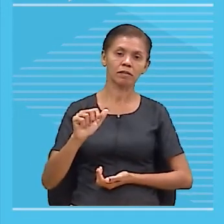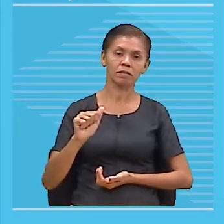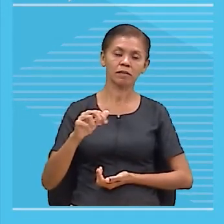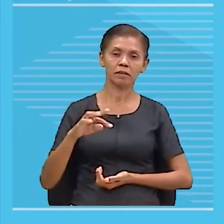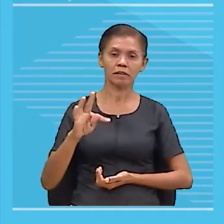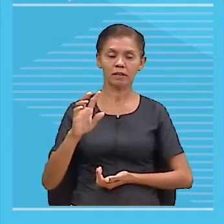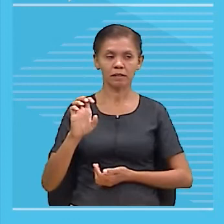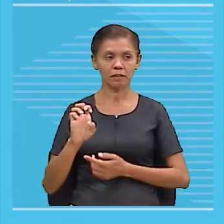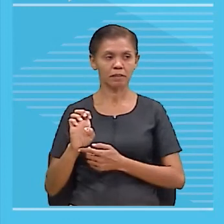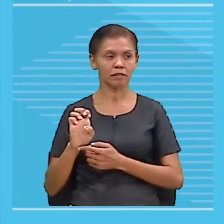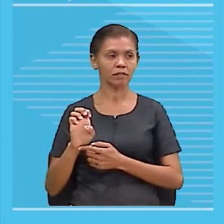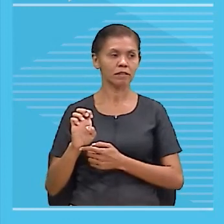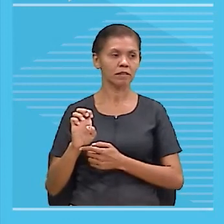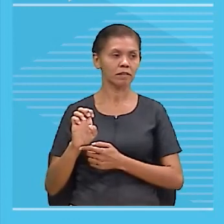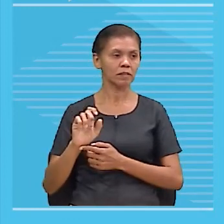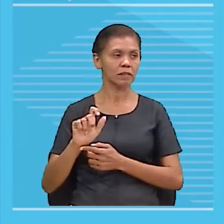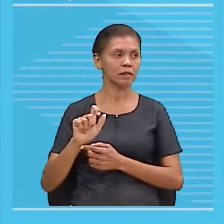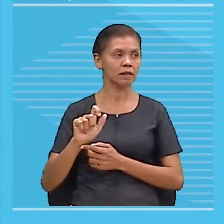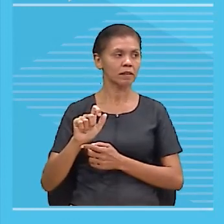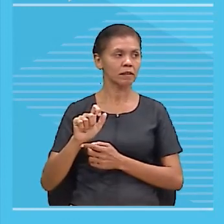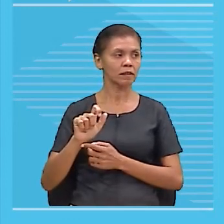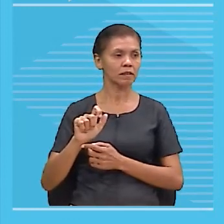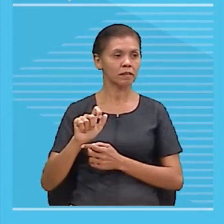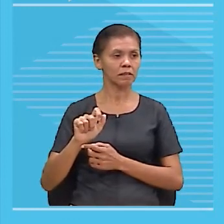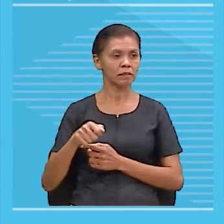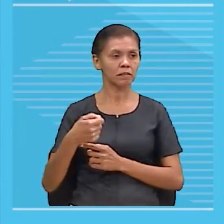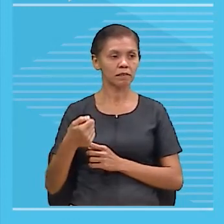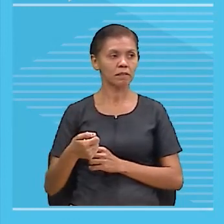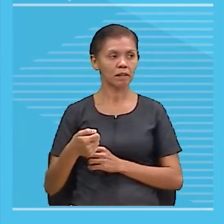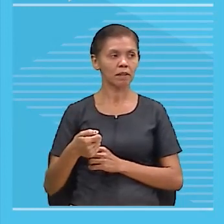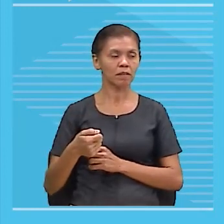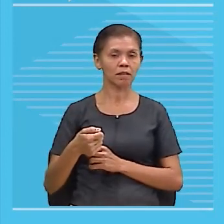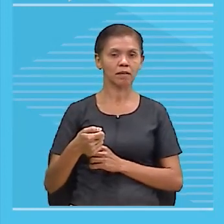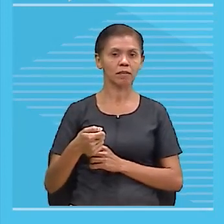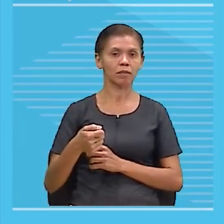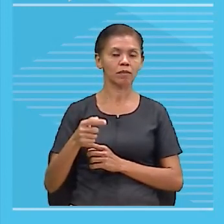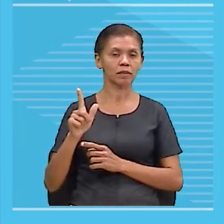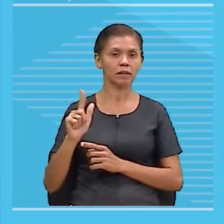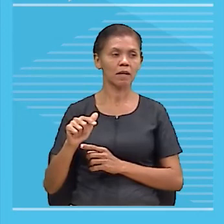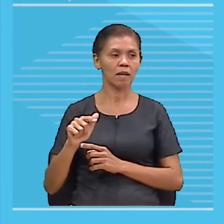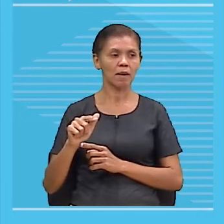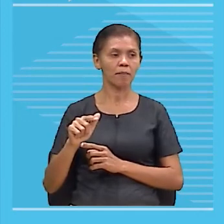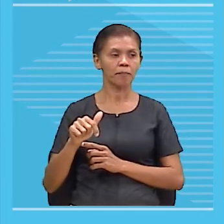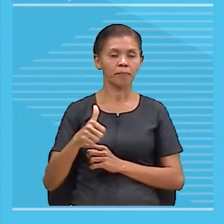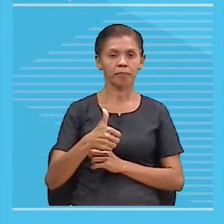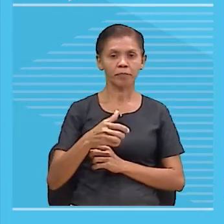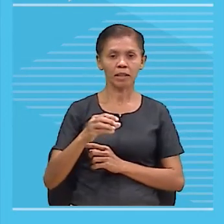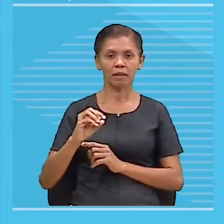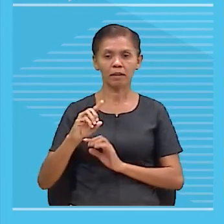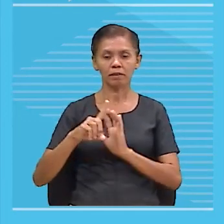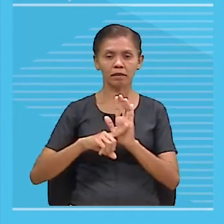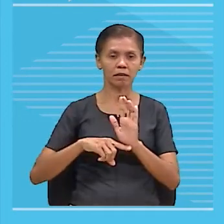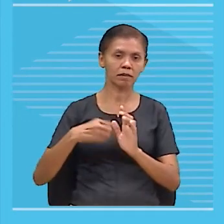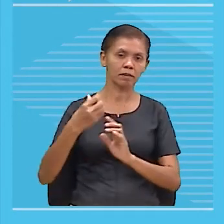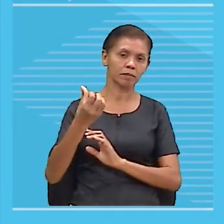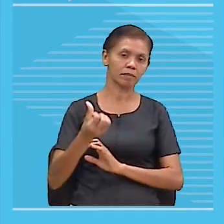o micro, né? Micro vale 10 a menos 6. Então, você